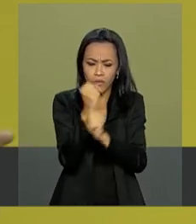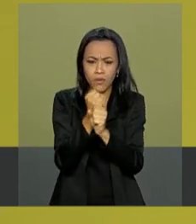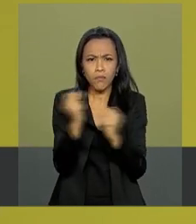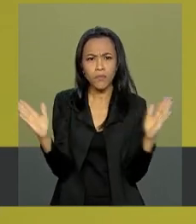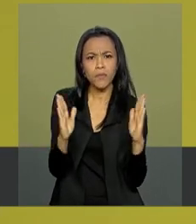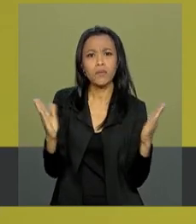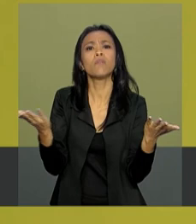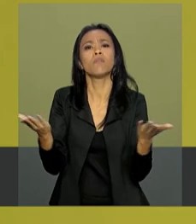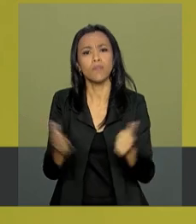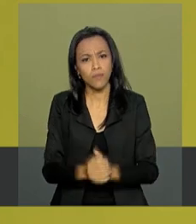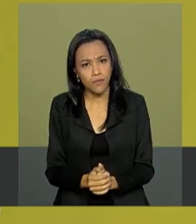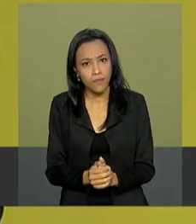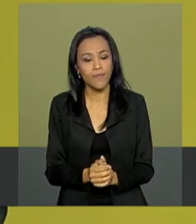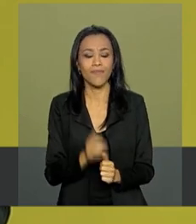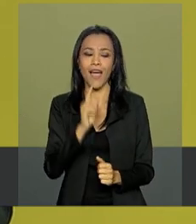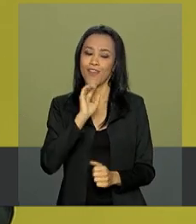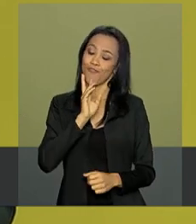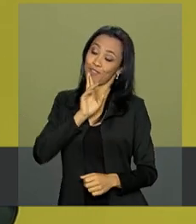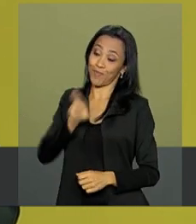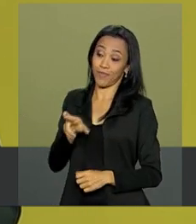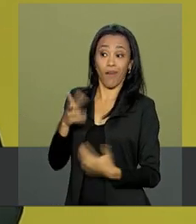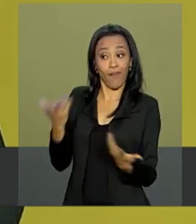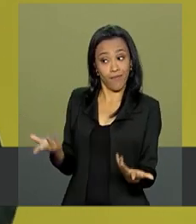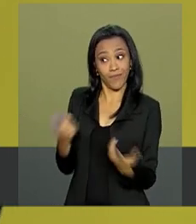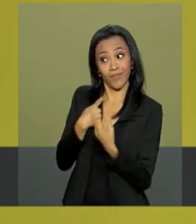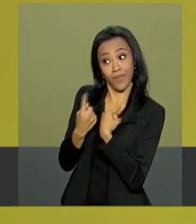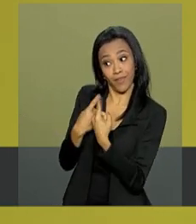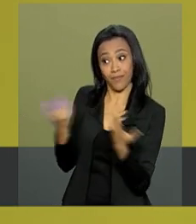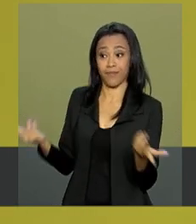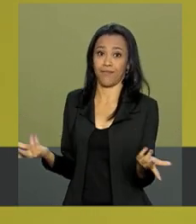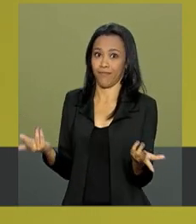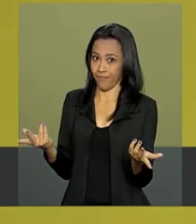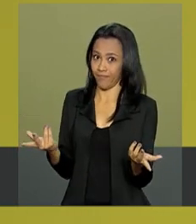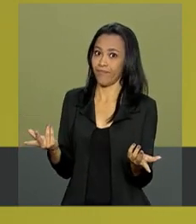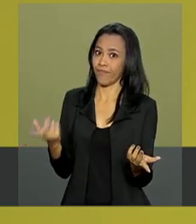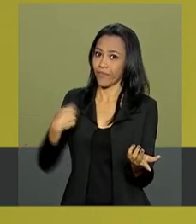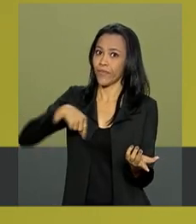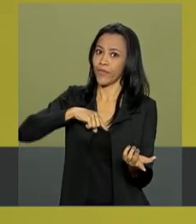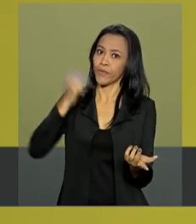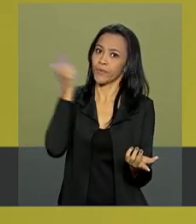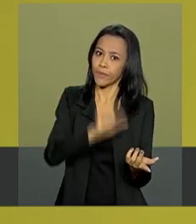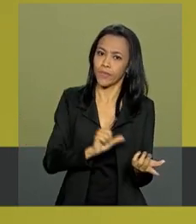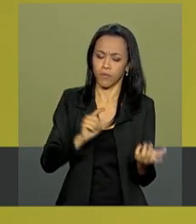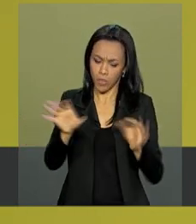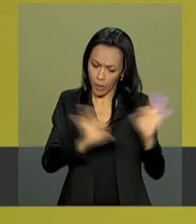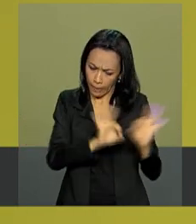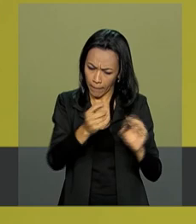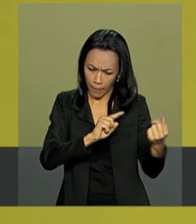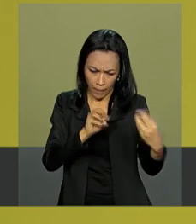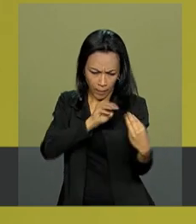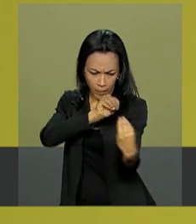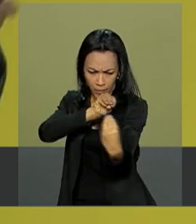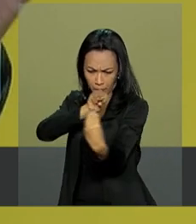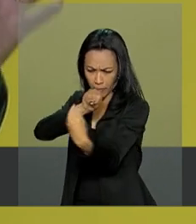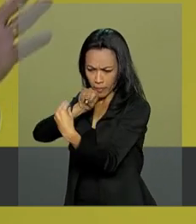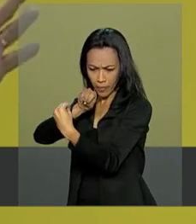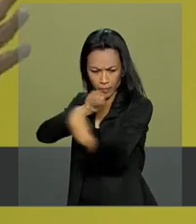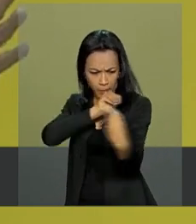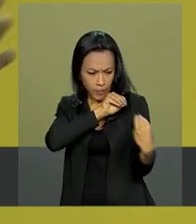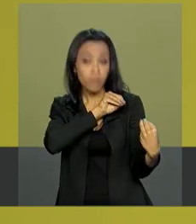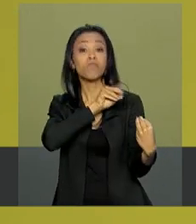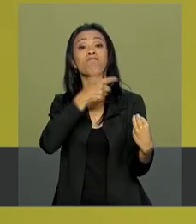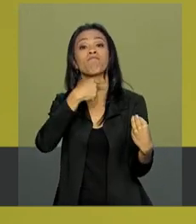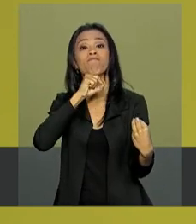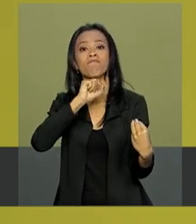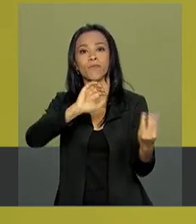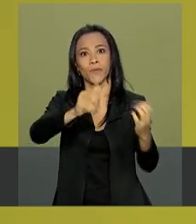olha, isso foi fruto do diálogo, diálogo que nós implantamos no nosso governo e que deu resultado, diálogo com o Congresso